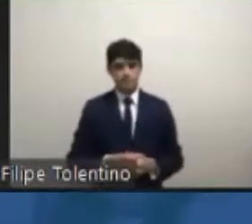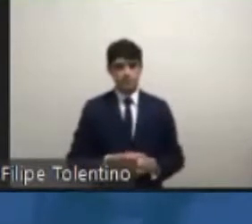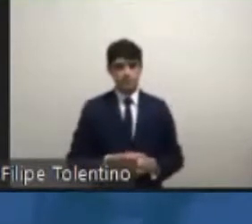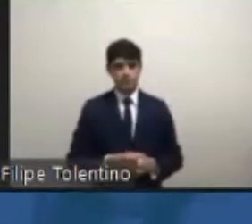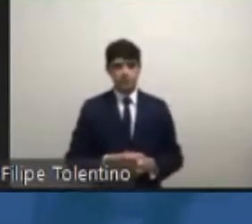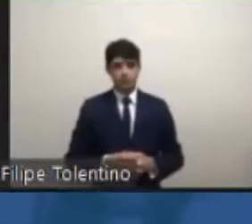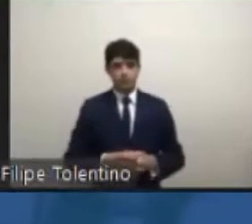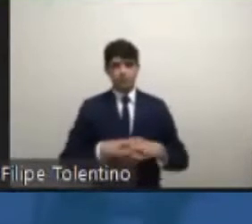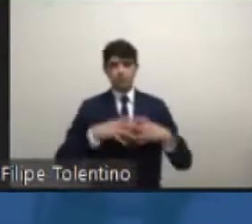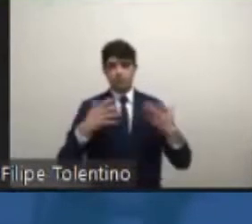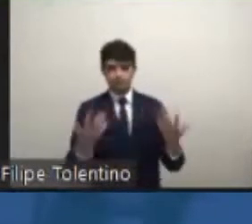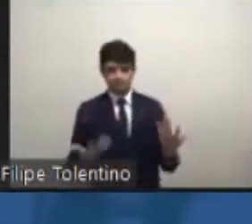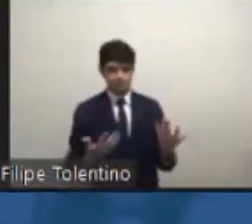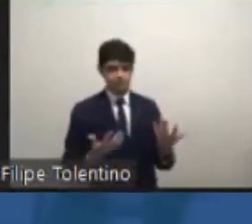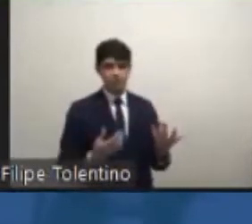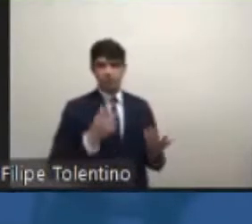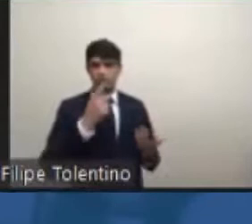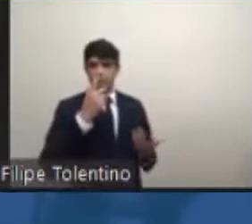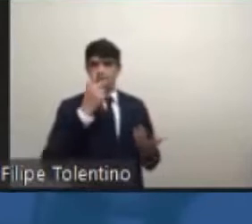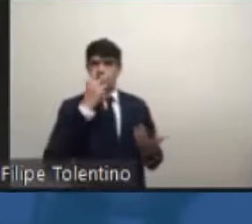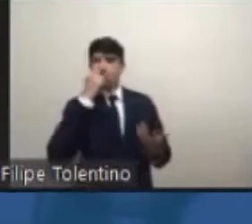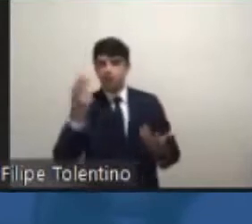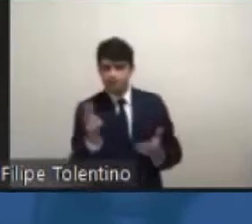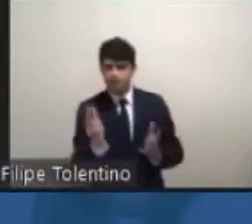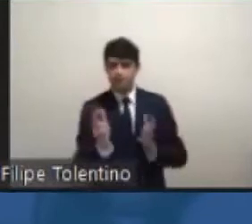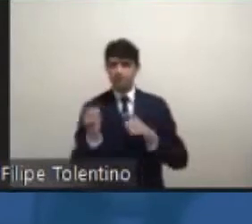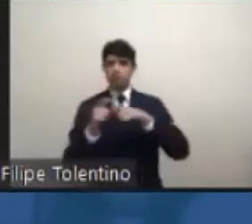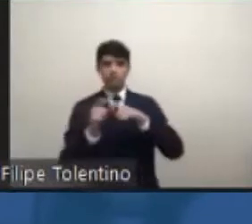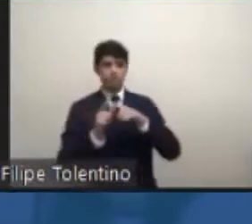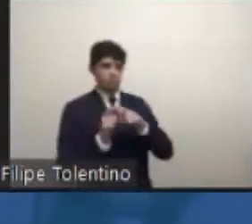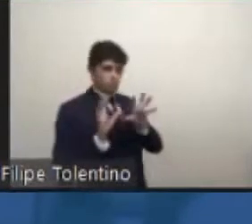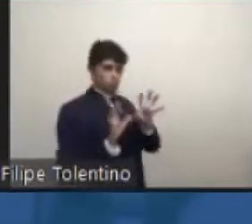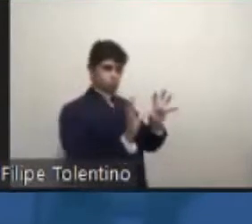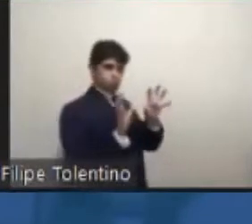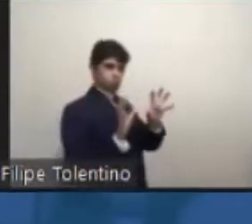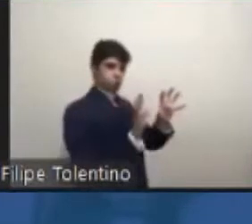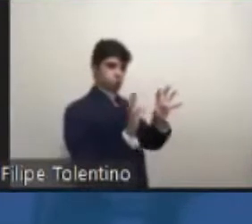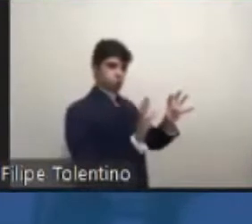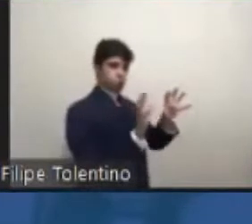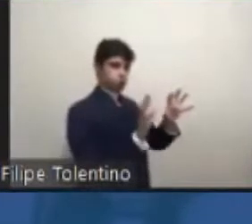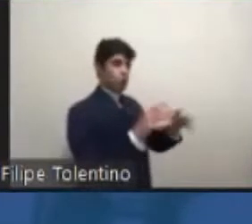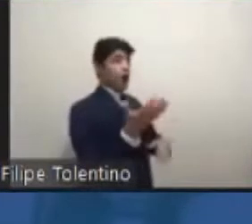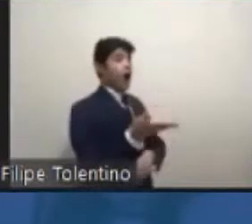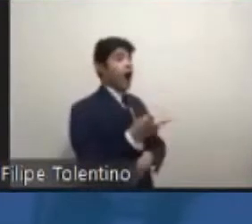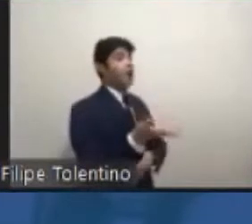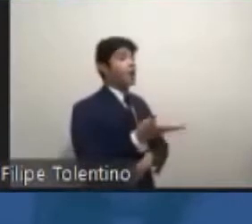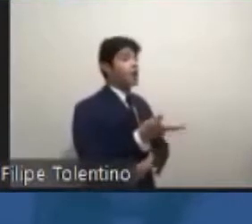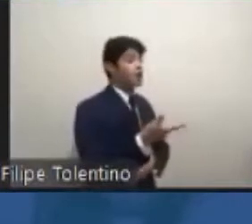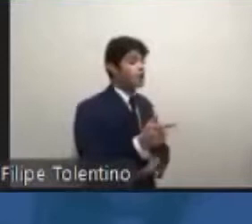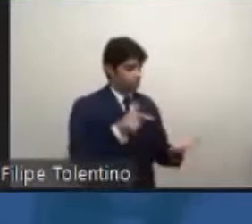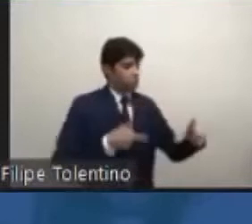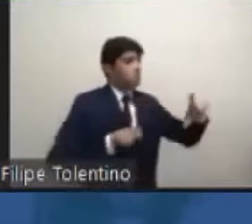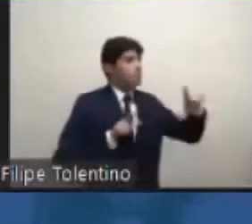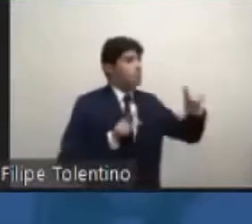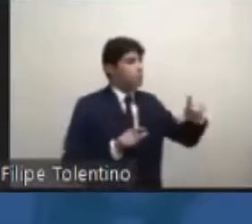que ele estaria pressionado por talvez uma situação que deixa com dores, aflito para resolver o